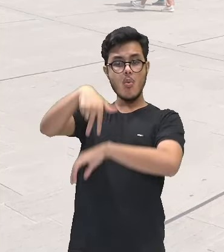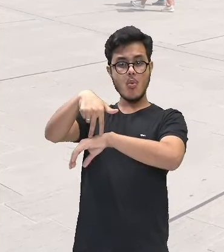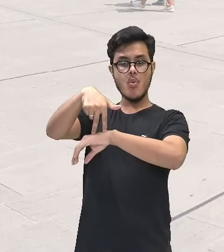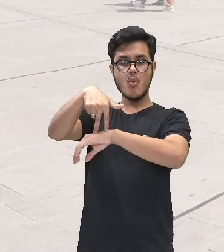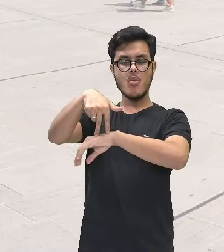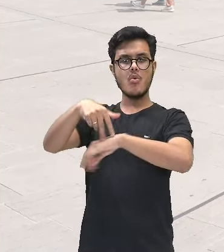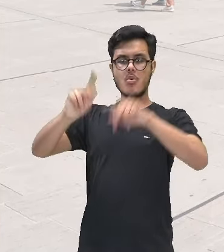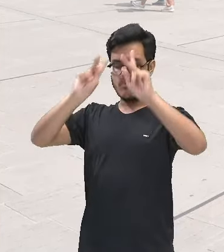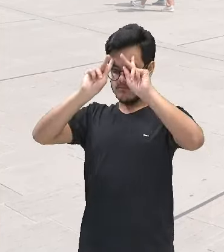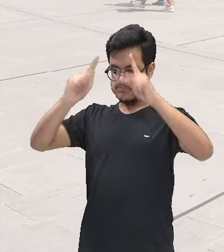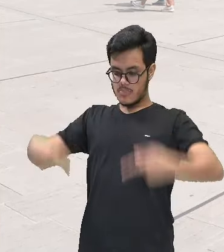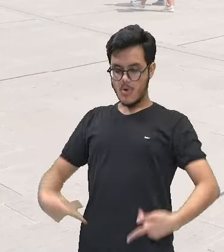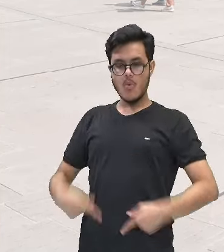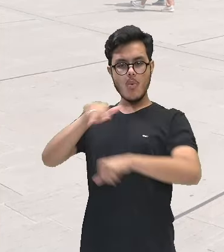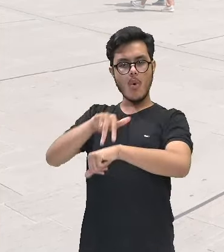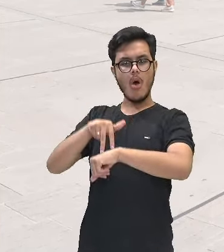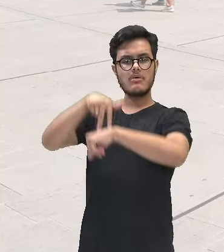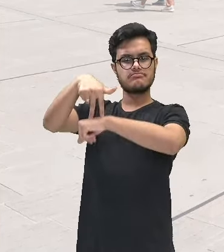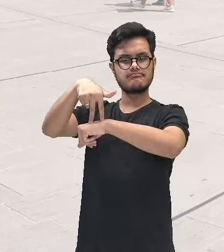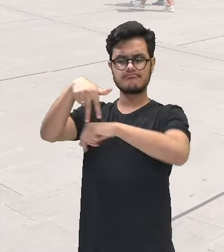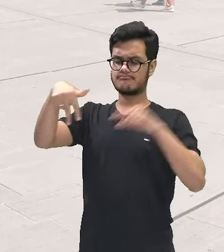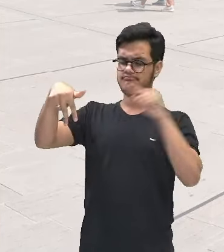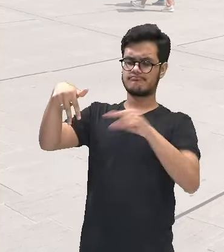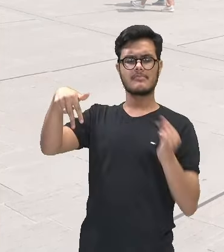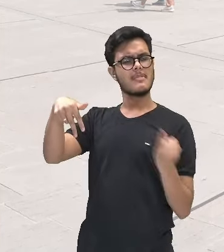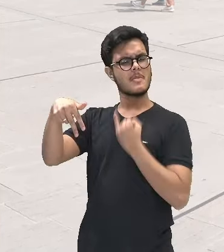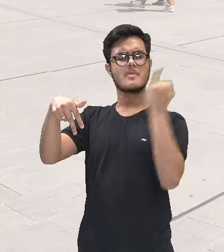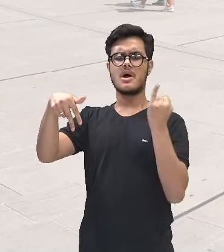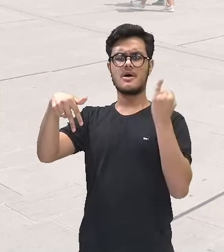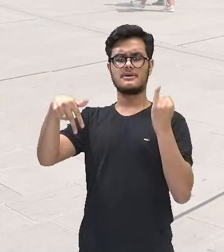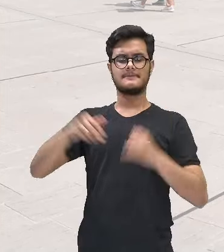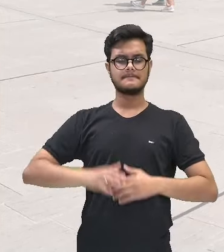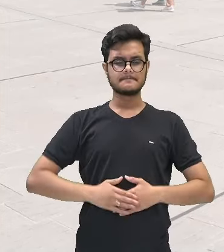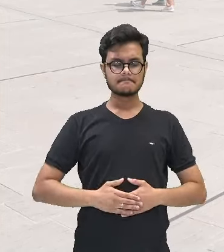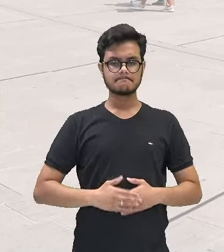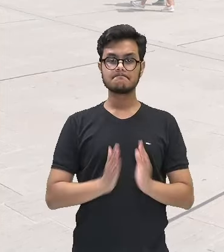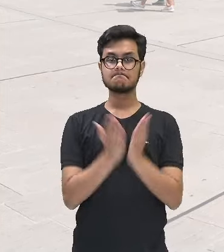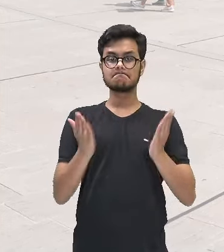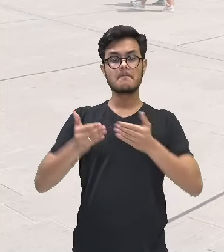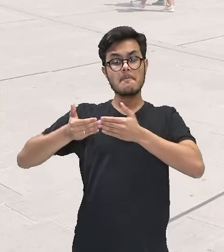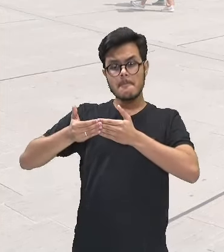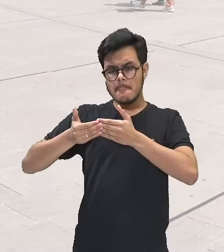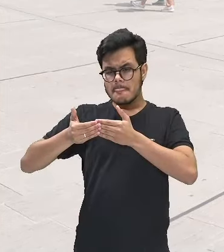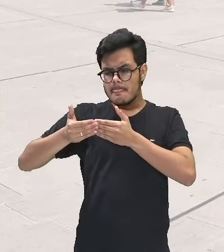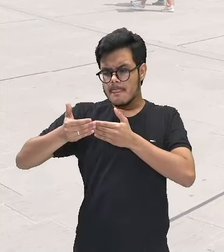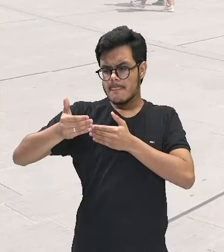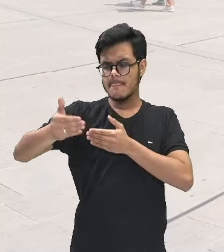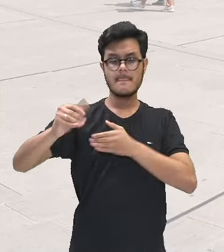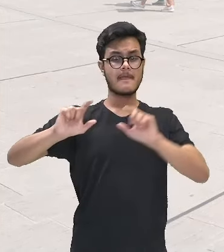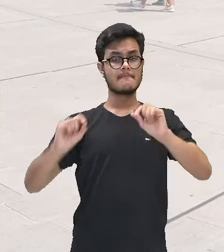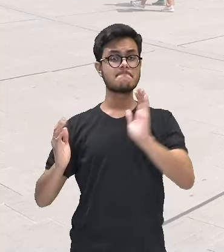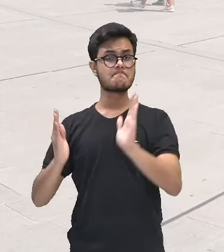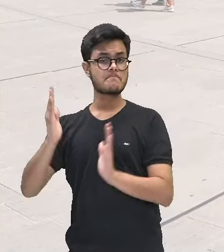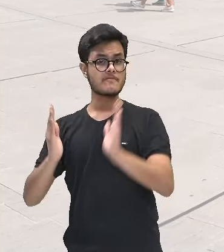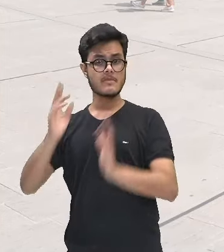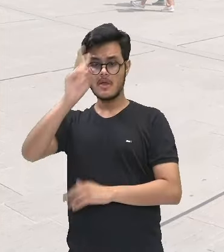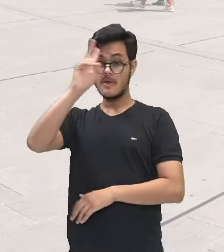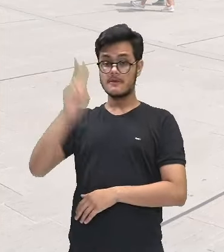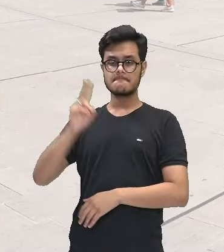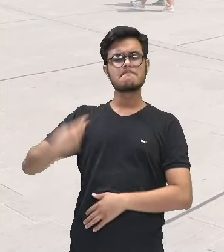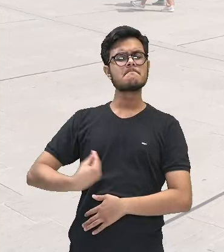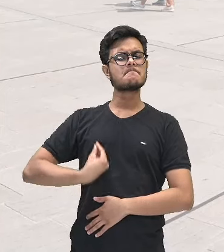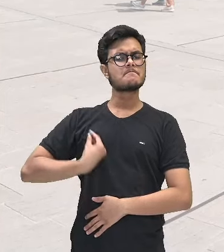da valorização do ser humano. E também eu tenho gradualmente o início de uma nova fase da história. Vai